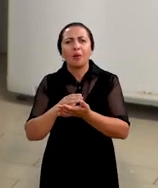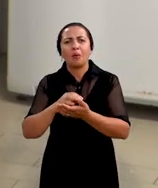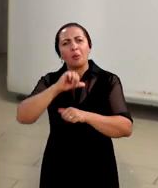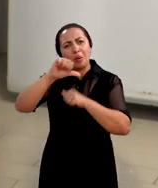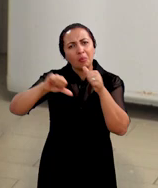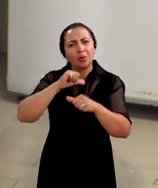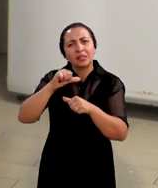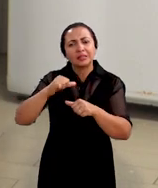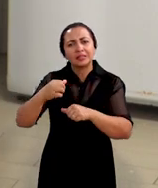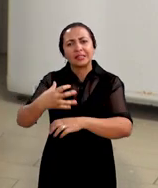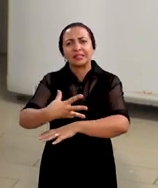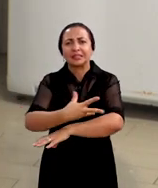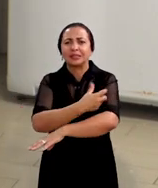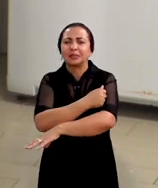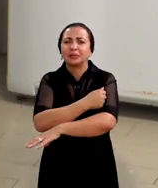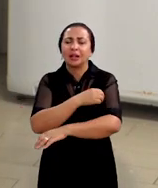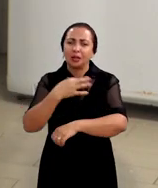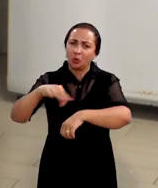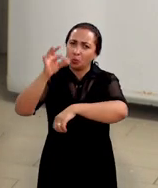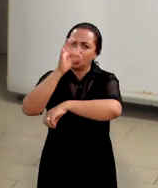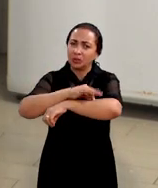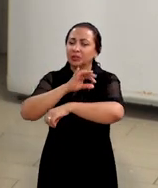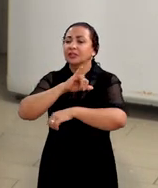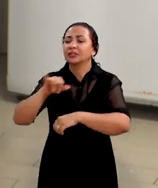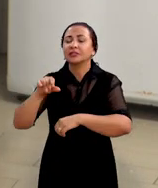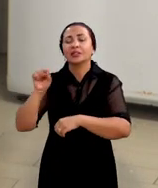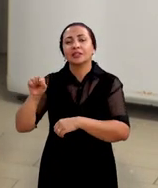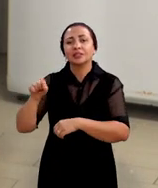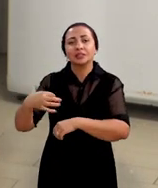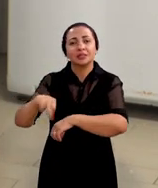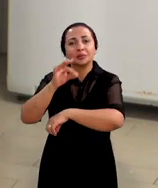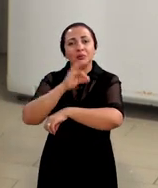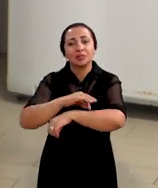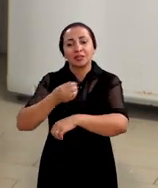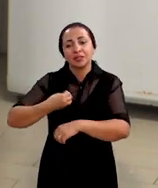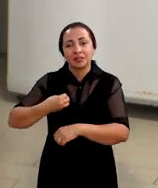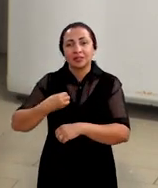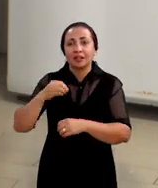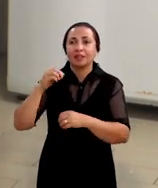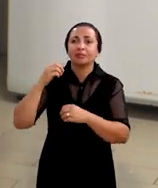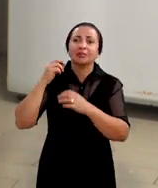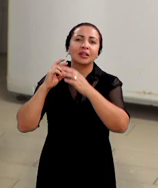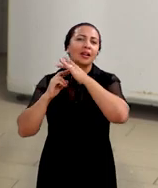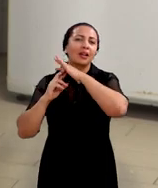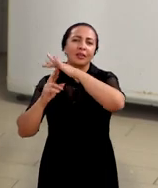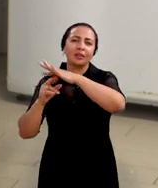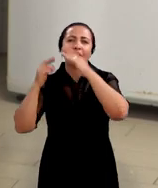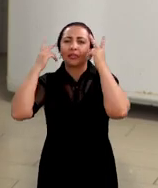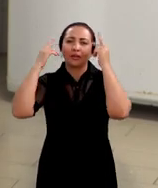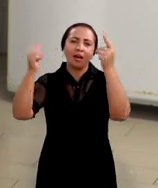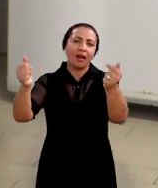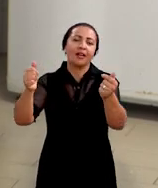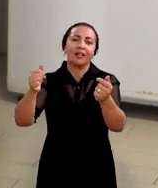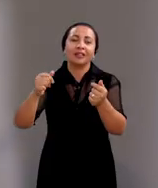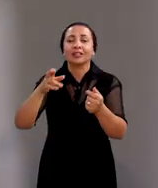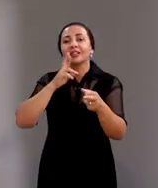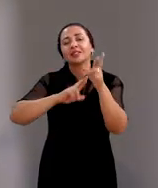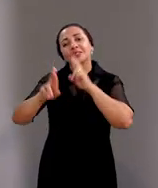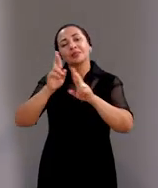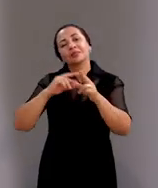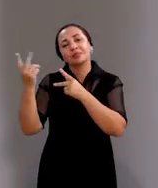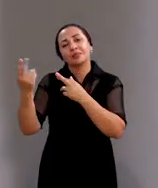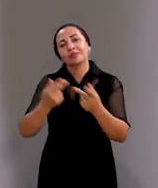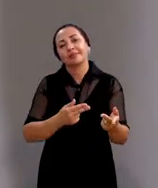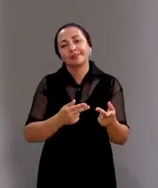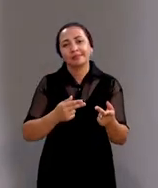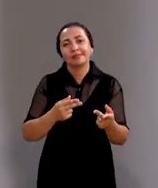alguma mudança na sensibilidade do mosquito? E se esses mosquitos que estão, né, aí na natureza, se